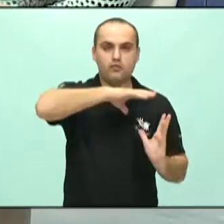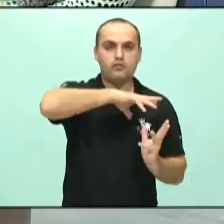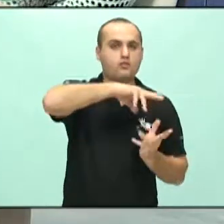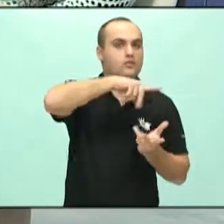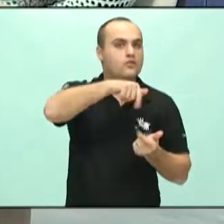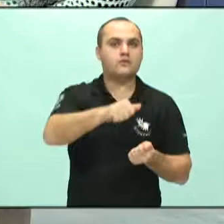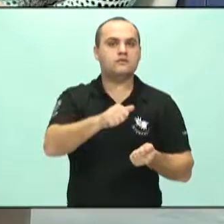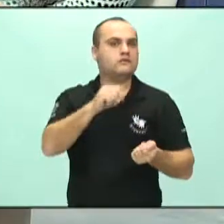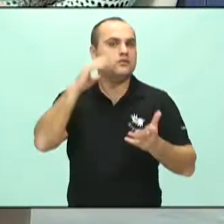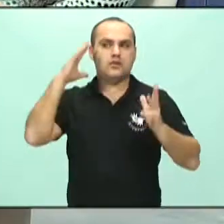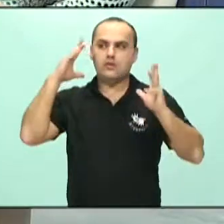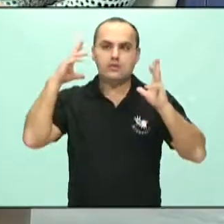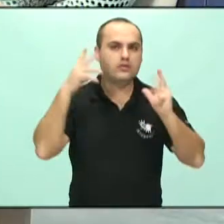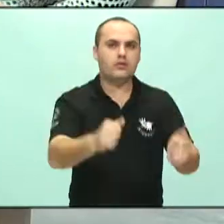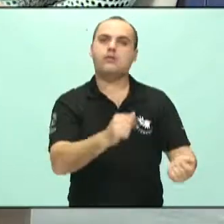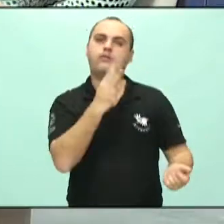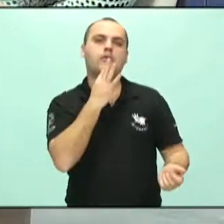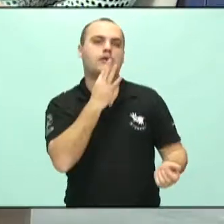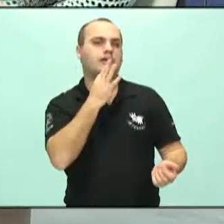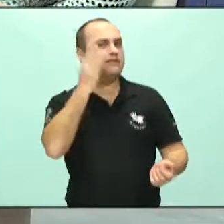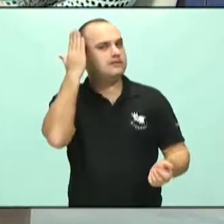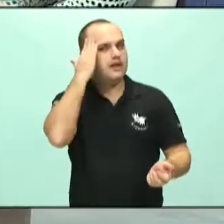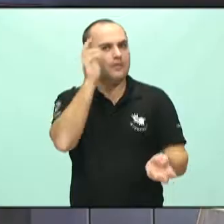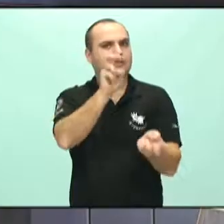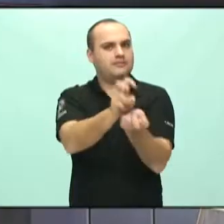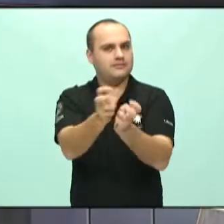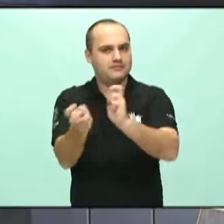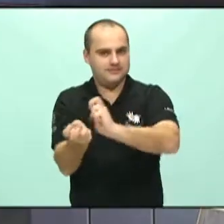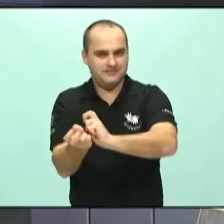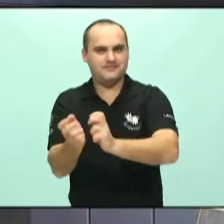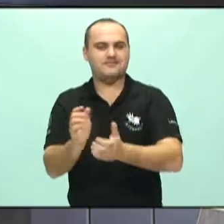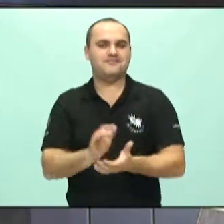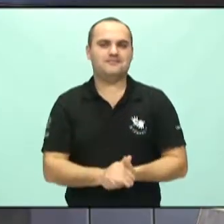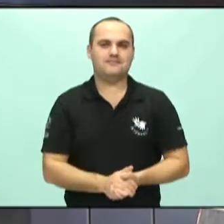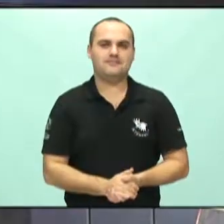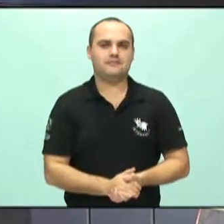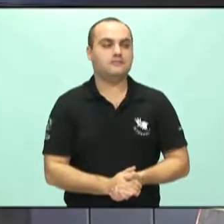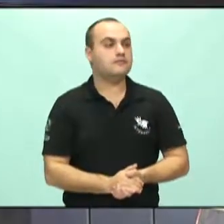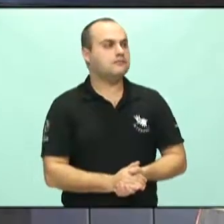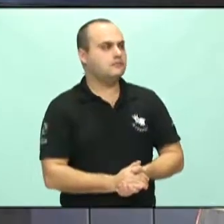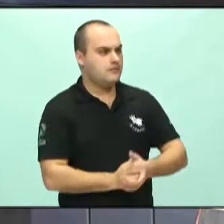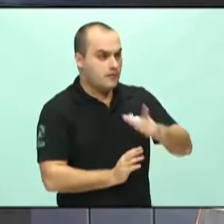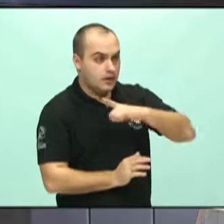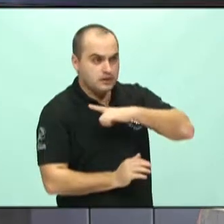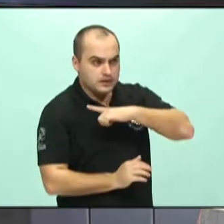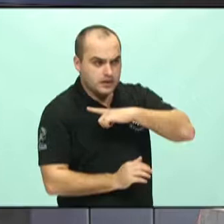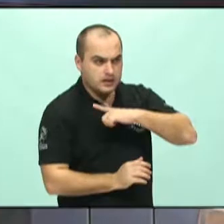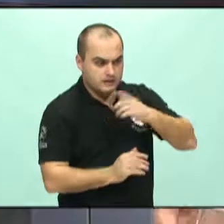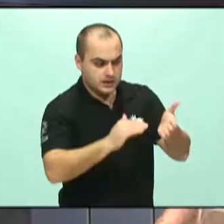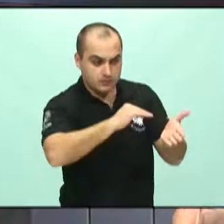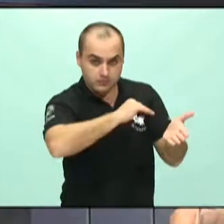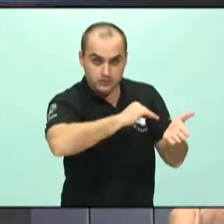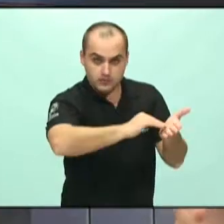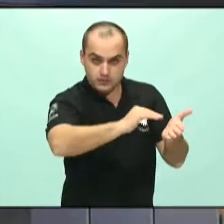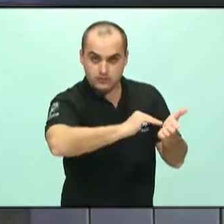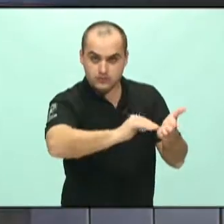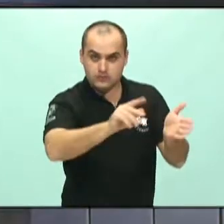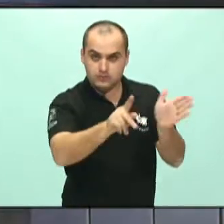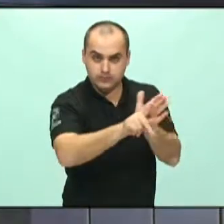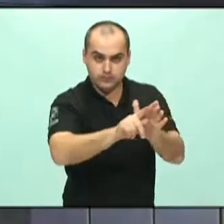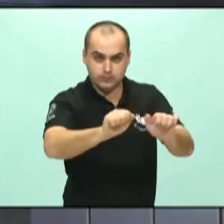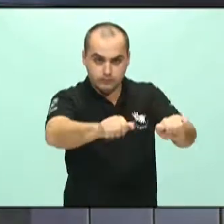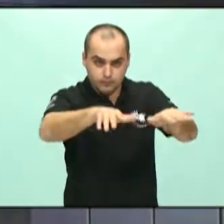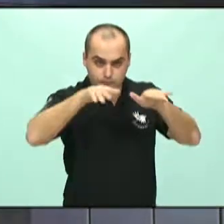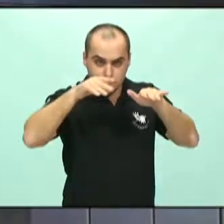para o mundo. Como que isso aconteceu, né? E nós tivemos na Secretaria Municipal de Educação, no auditório, no dia 4